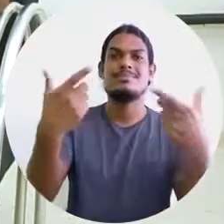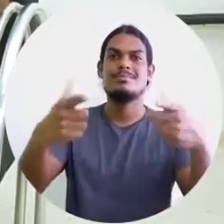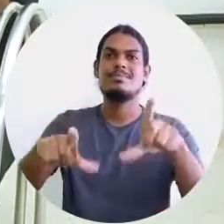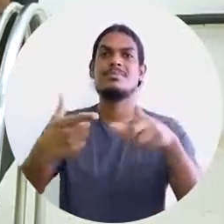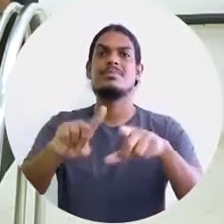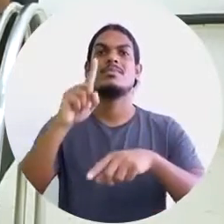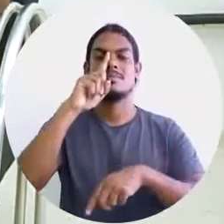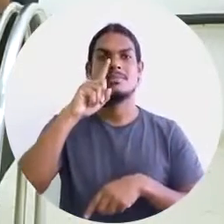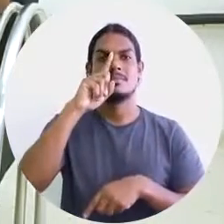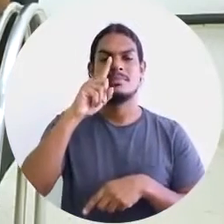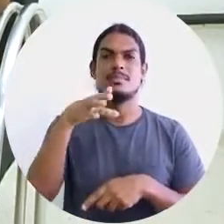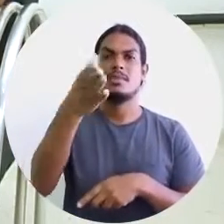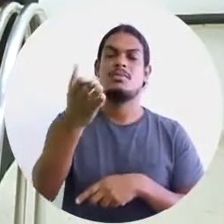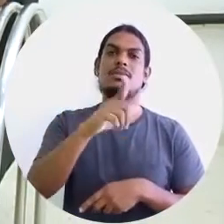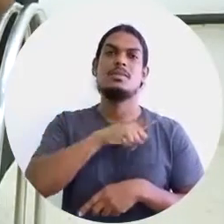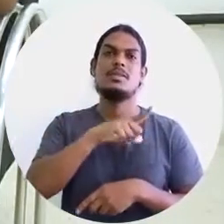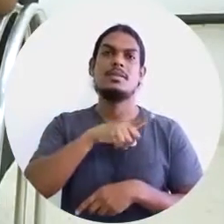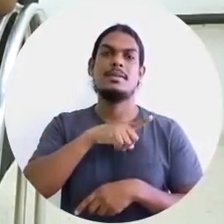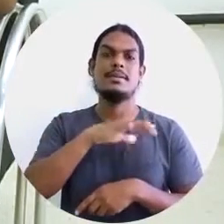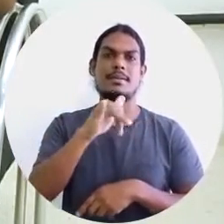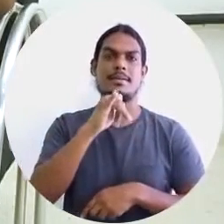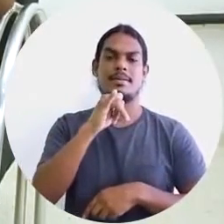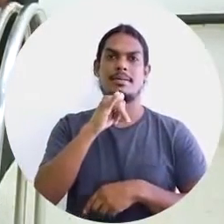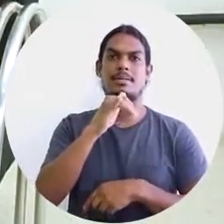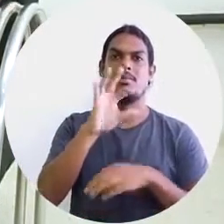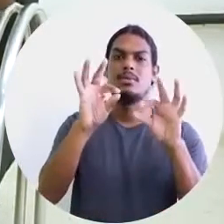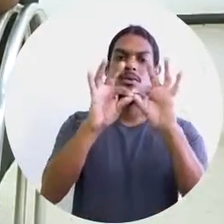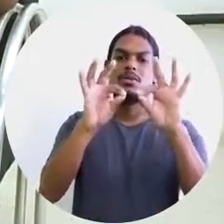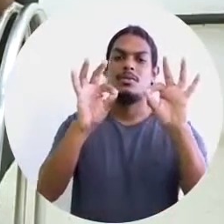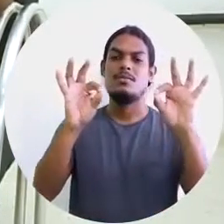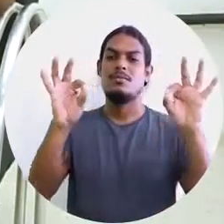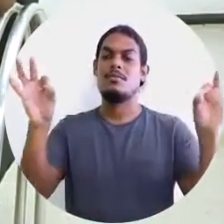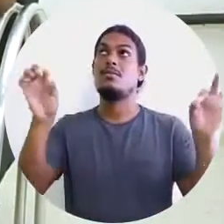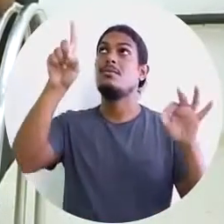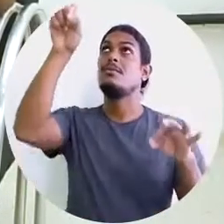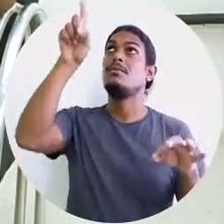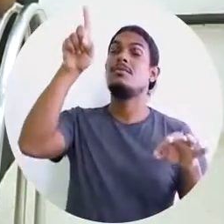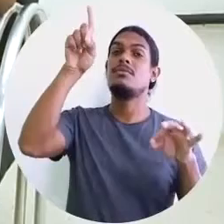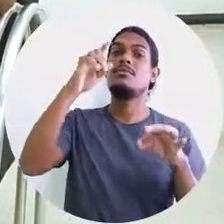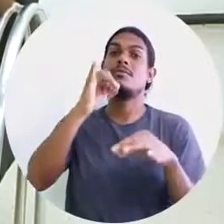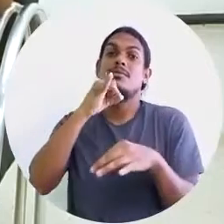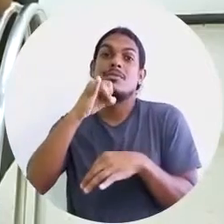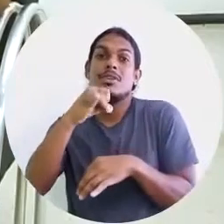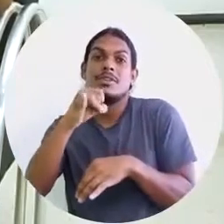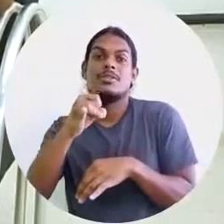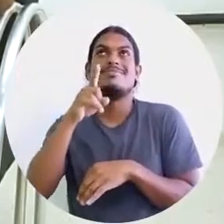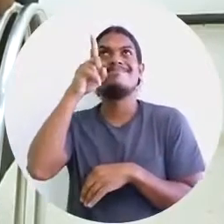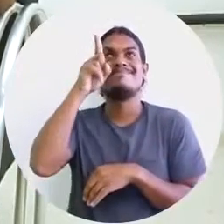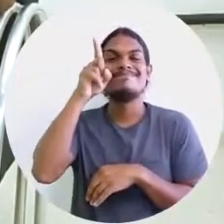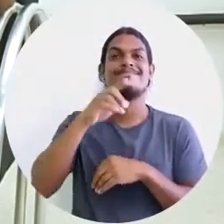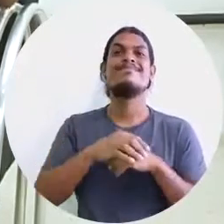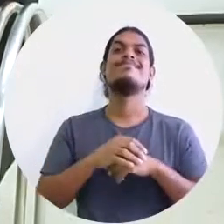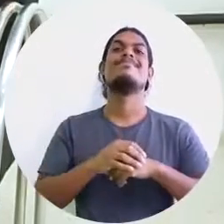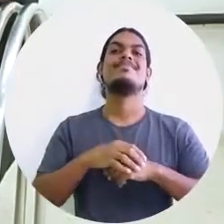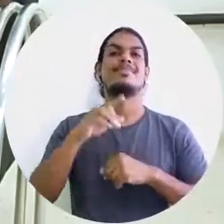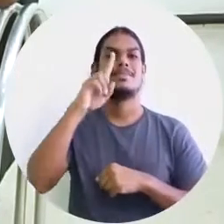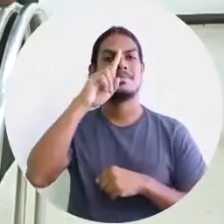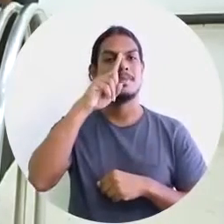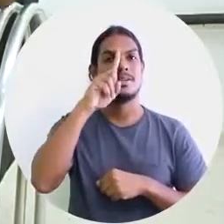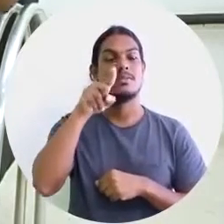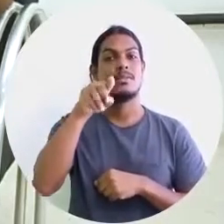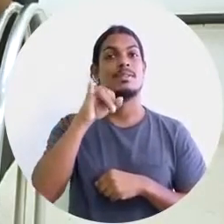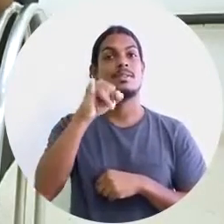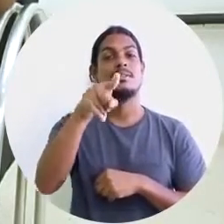tem uma instalação elétrica aberta, vamos dizer assim, aquilo é um perigo que está ali. Se você